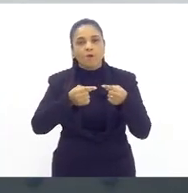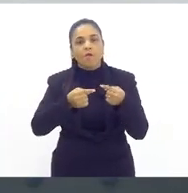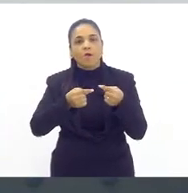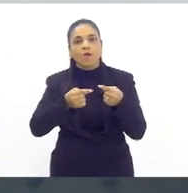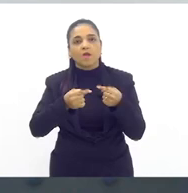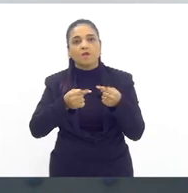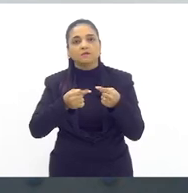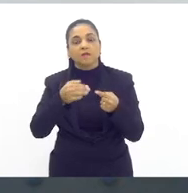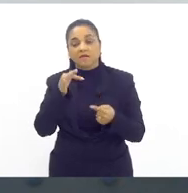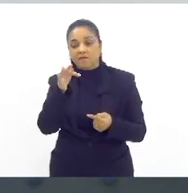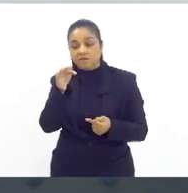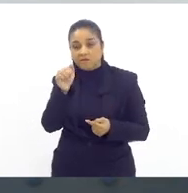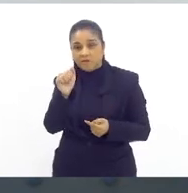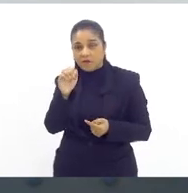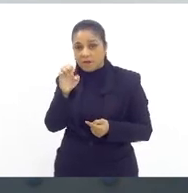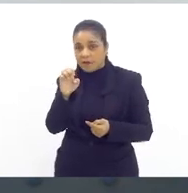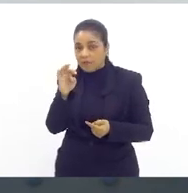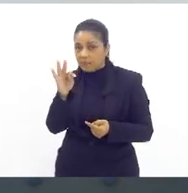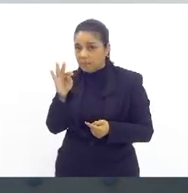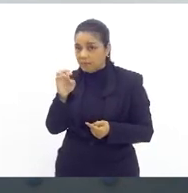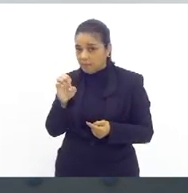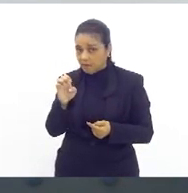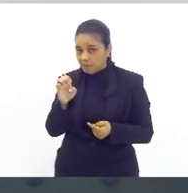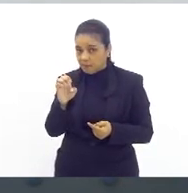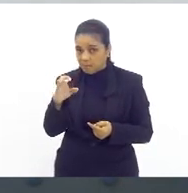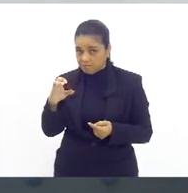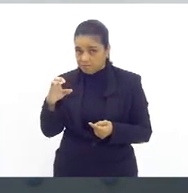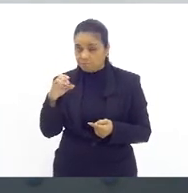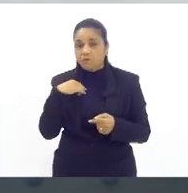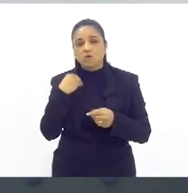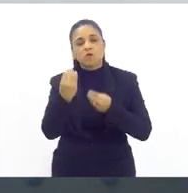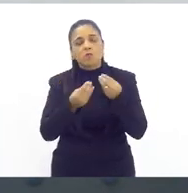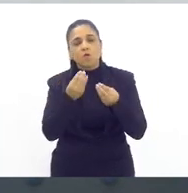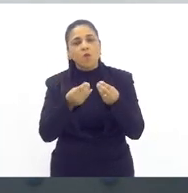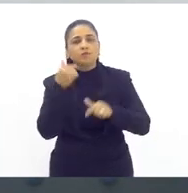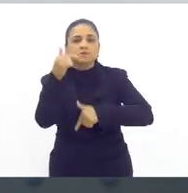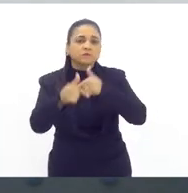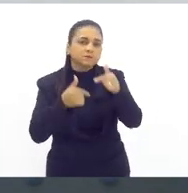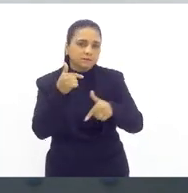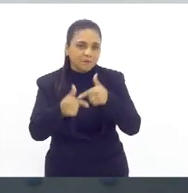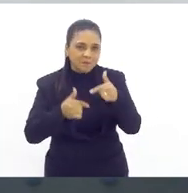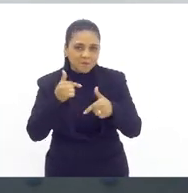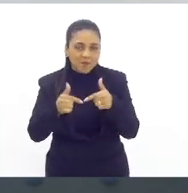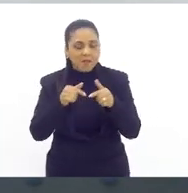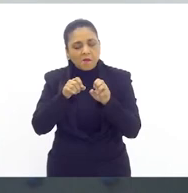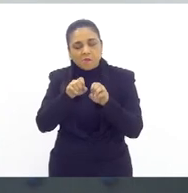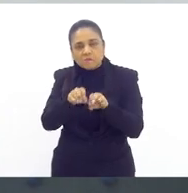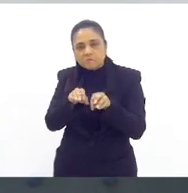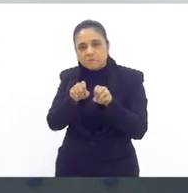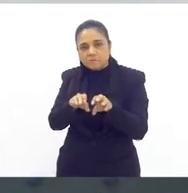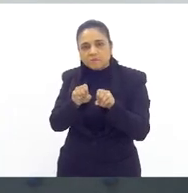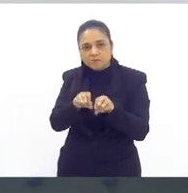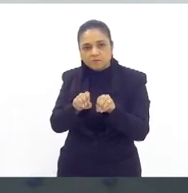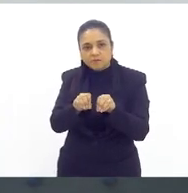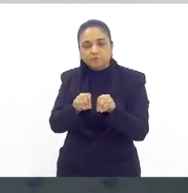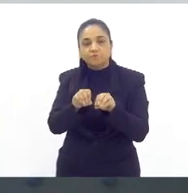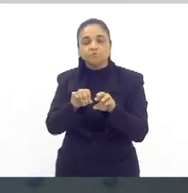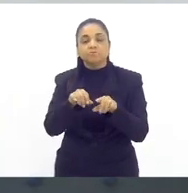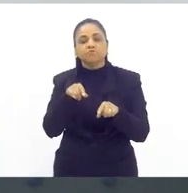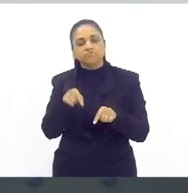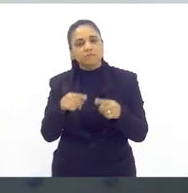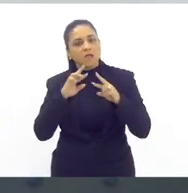da Faetec fazendo essa atualização das condições de trabalho ensino e reunindo aqui